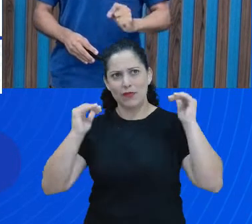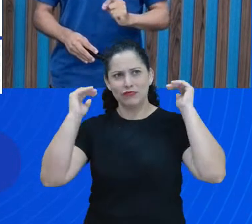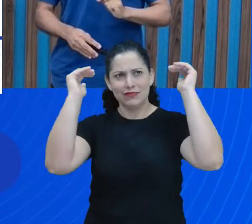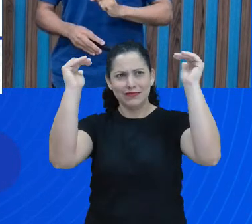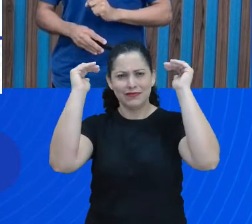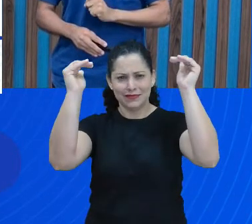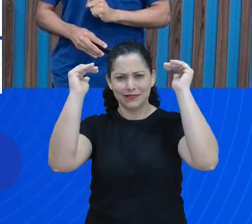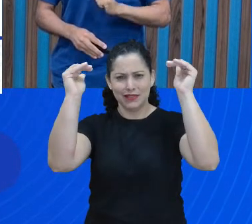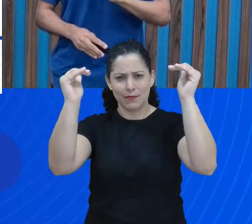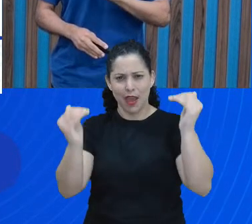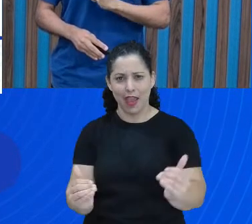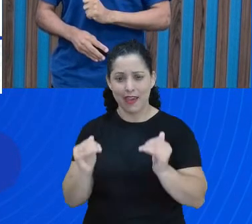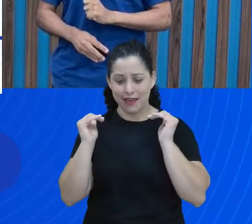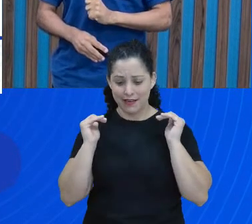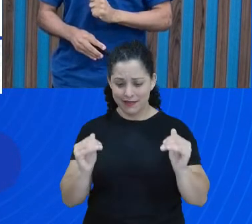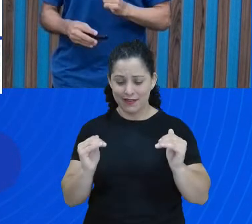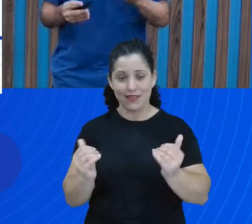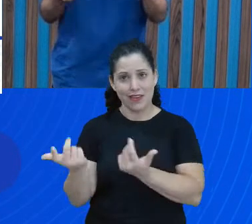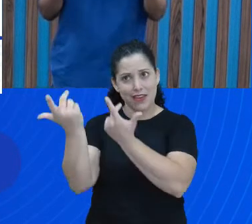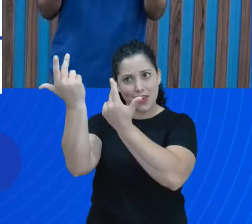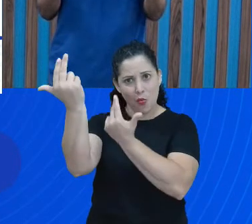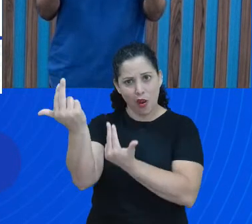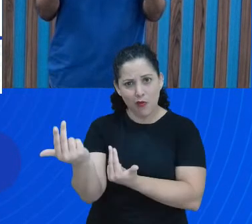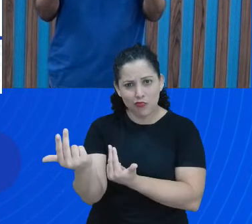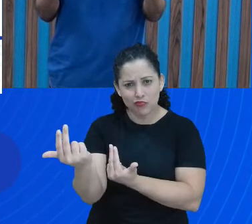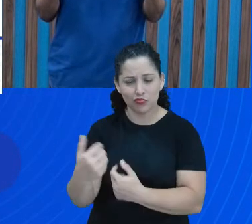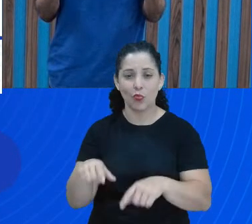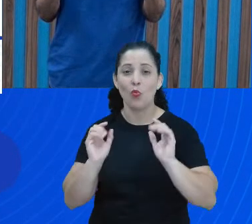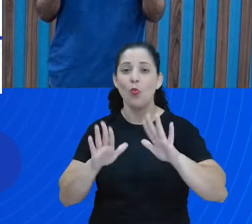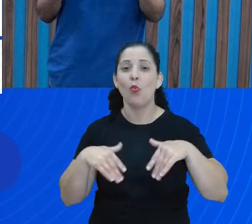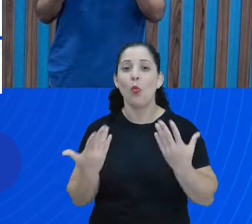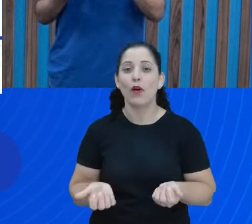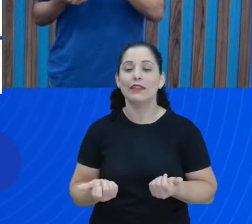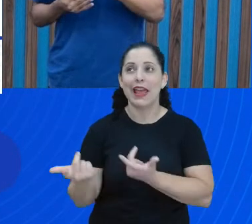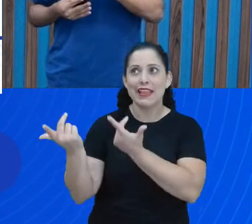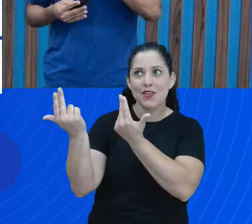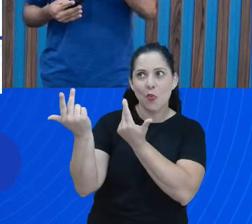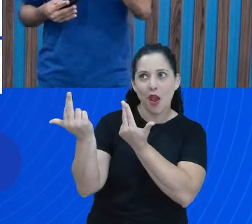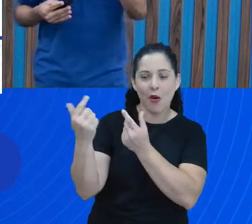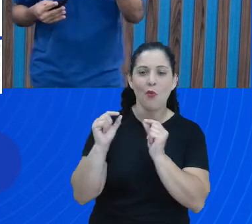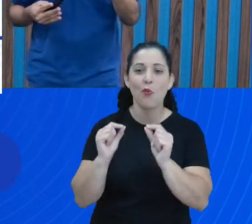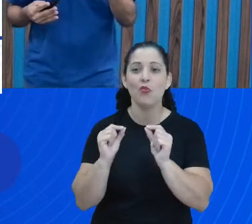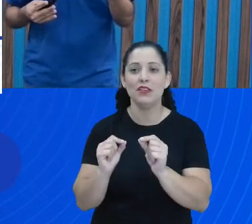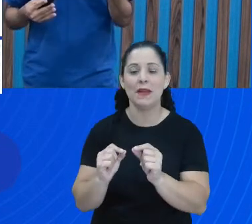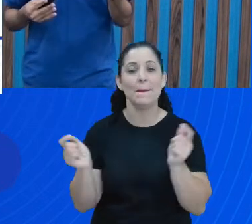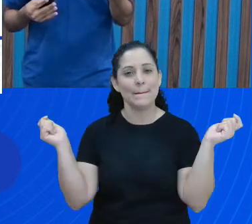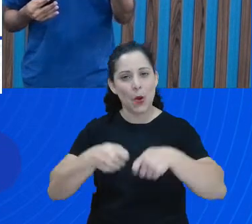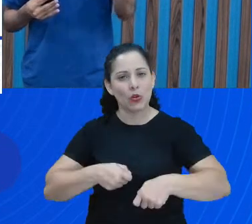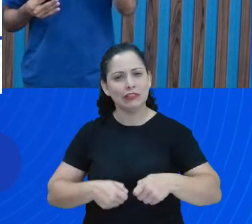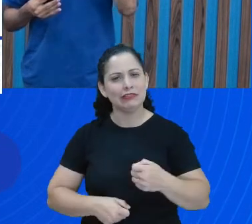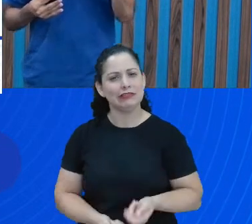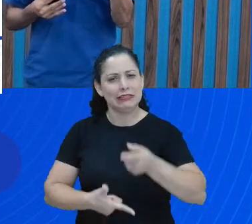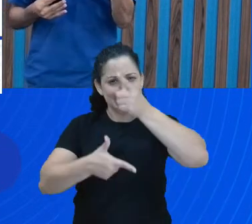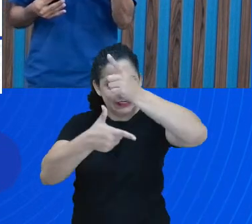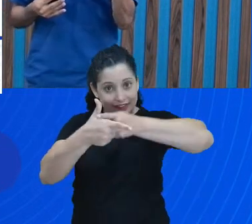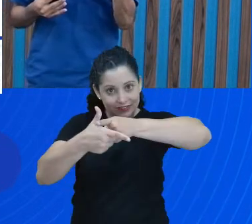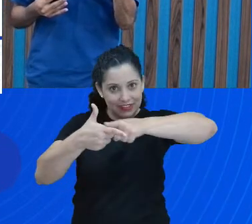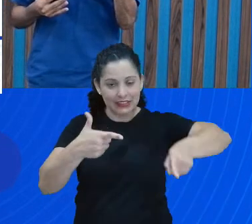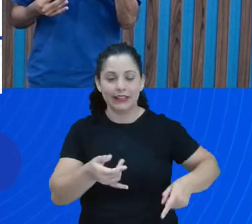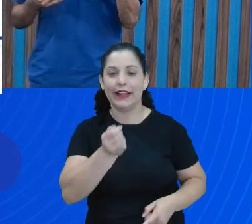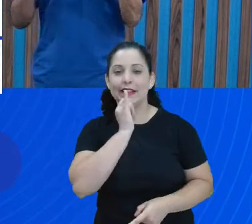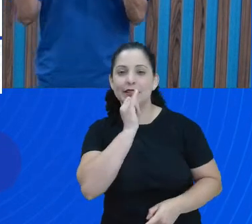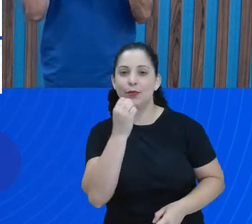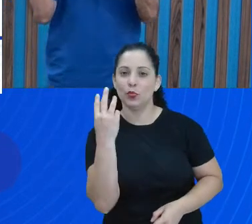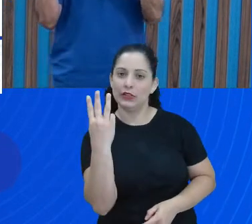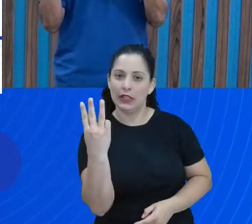igual ao número de baixo, que é o denominador. Quando eles são iguais, ó... Você pode dividir, ó... Por exemplo, eu tenho três canetas.